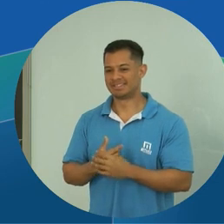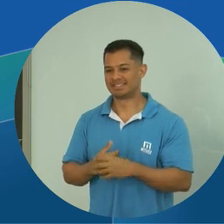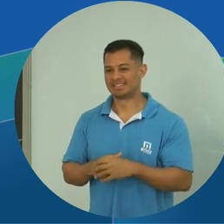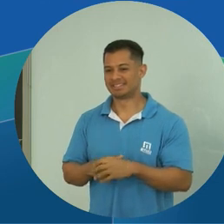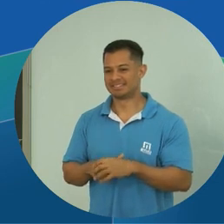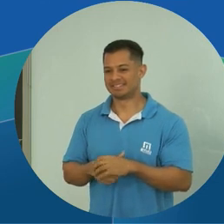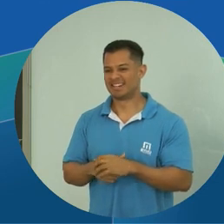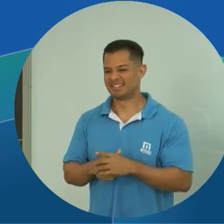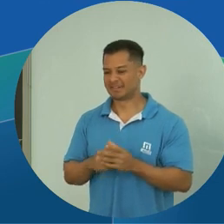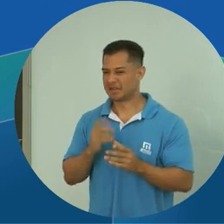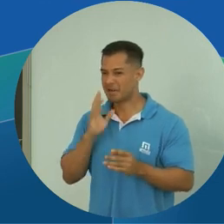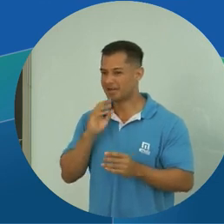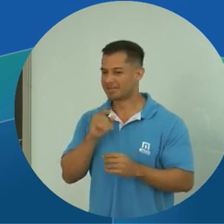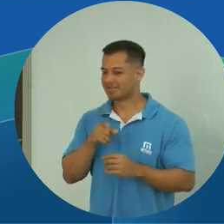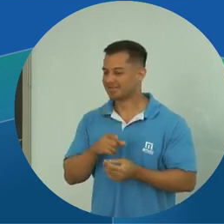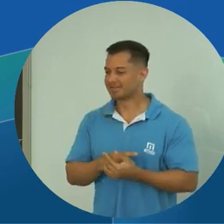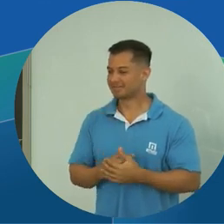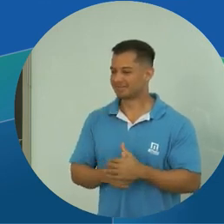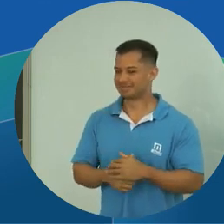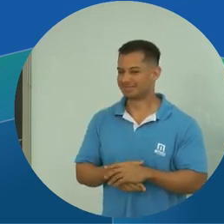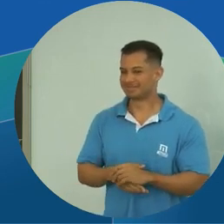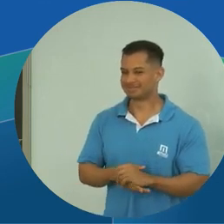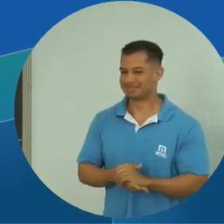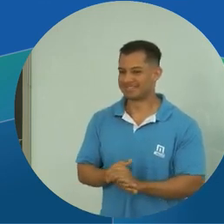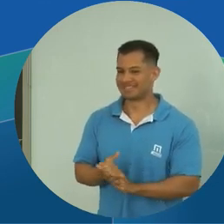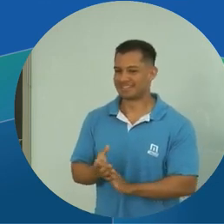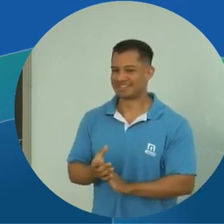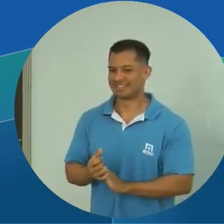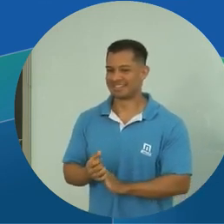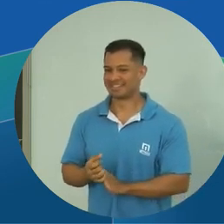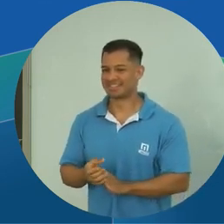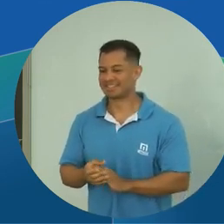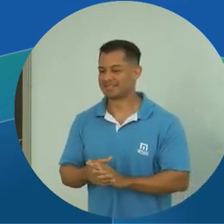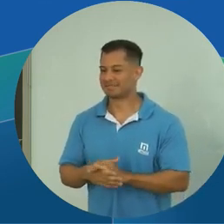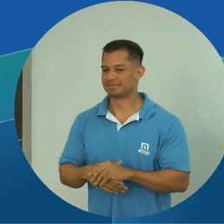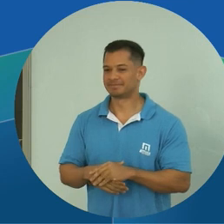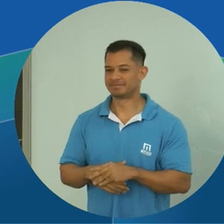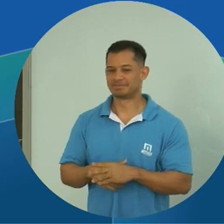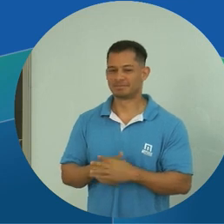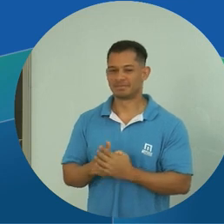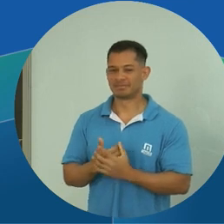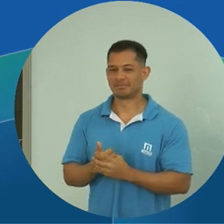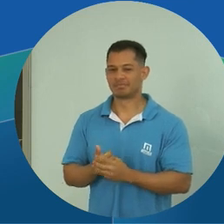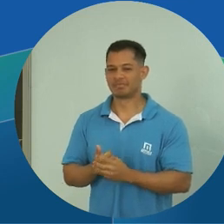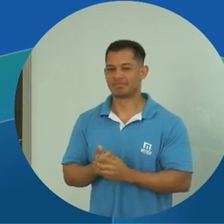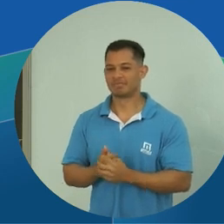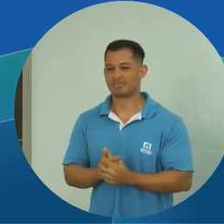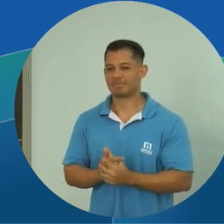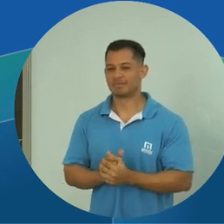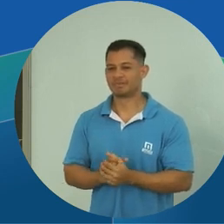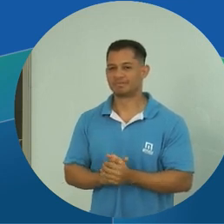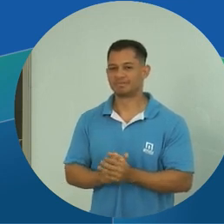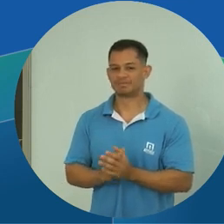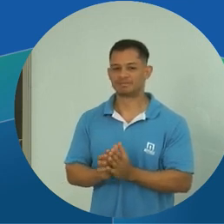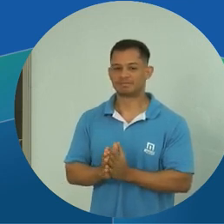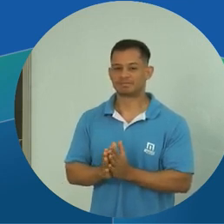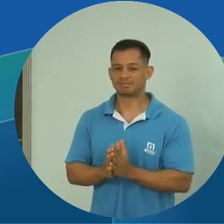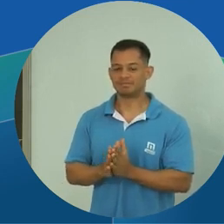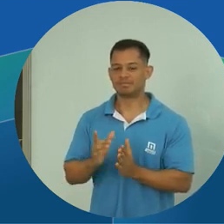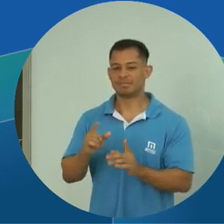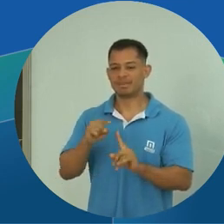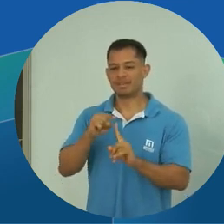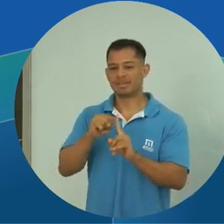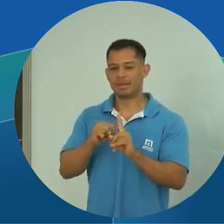Aqui a termogenia, então a temperatura, né? Aqui a temperatura. E a gente sempre ficando